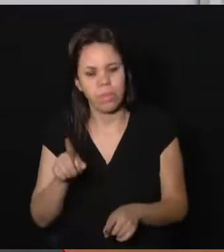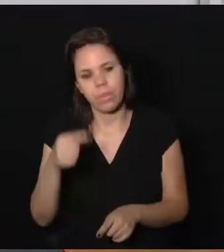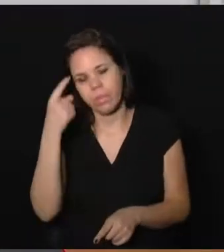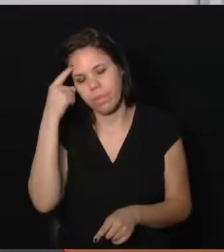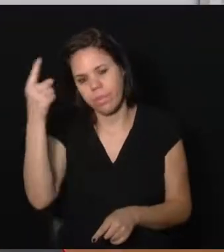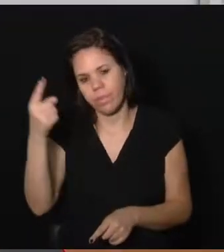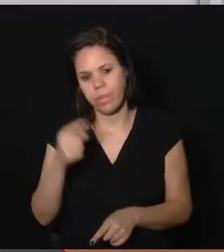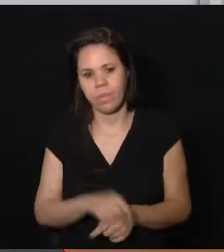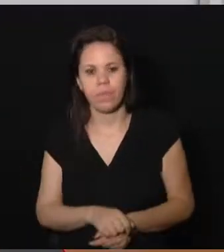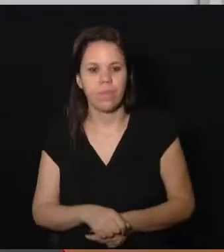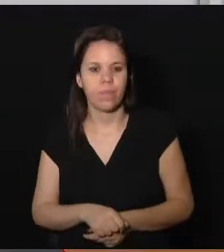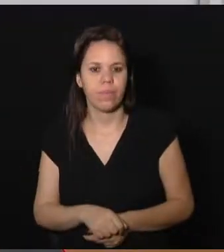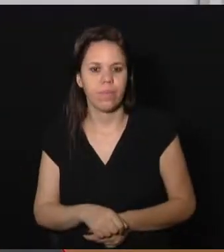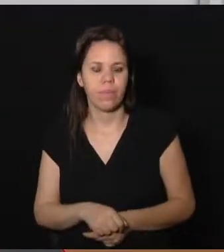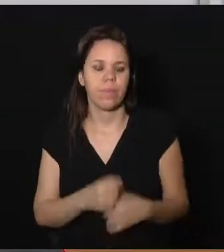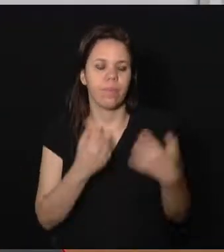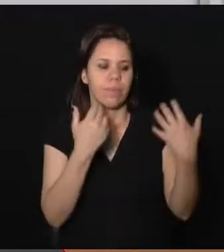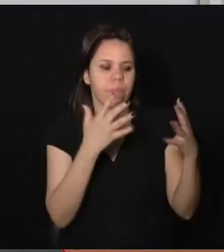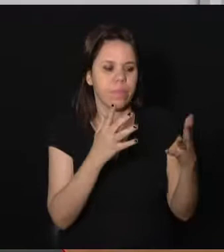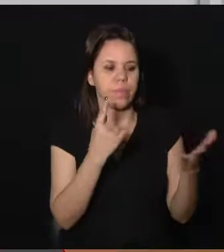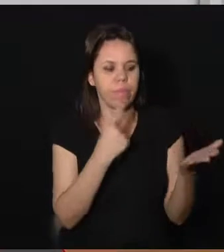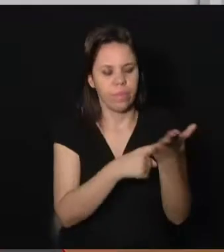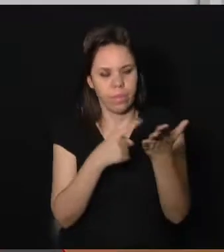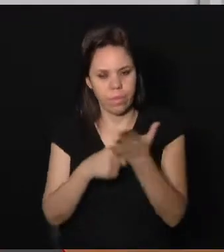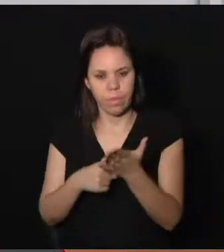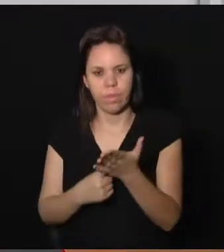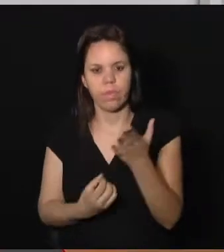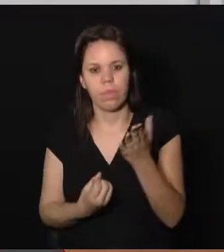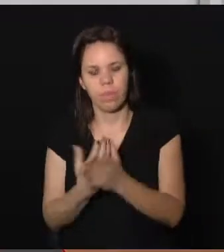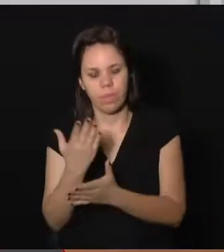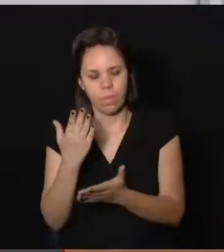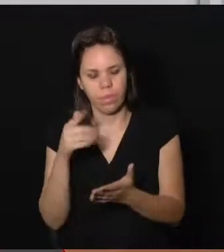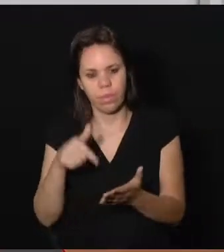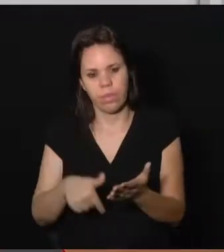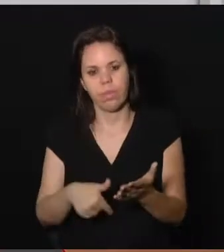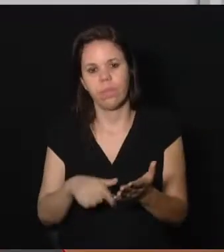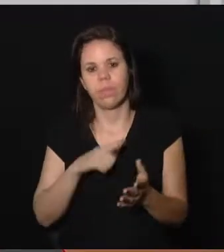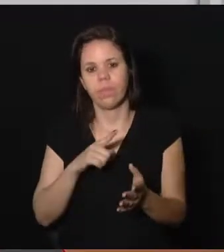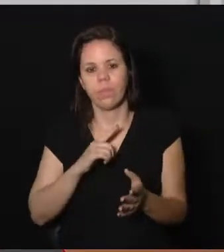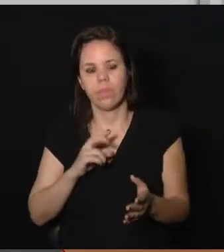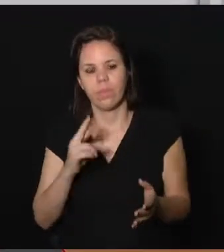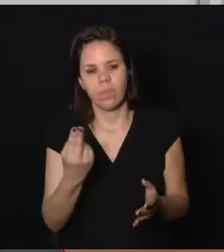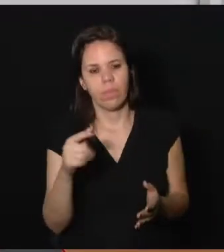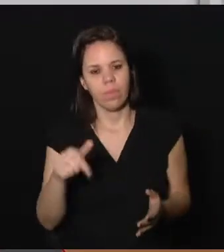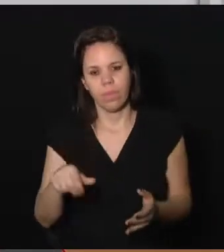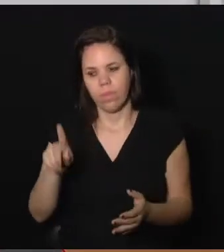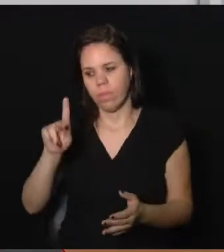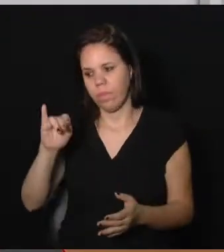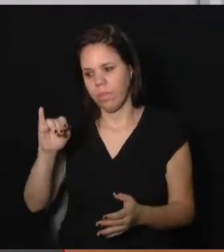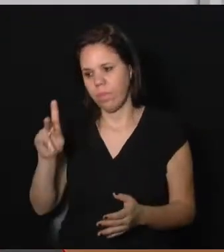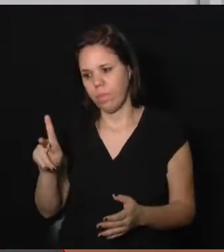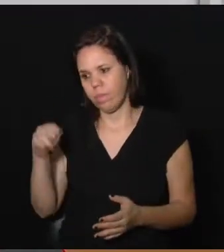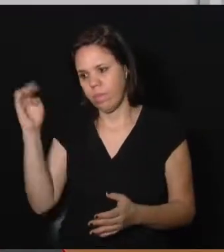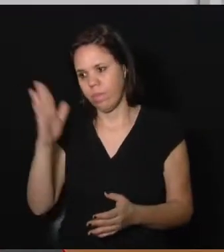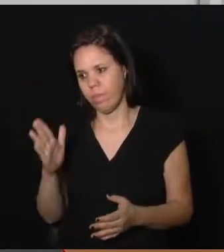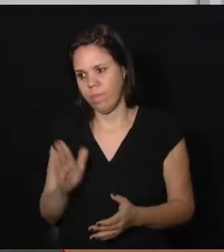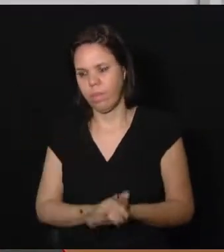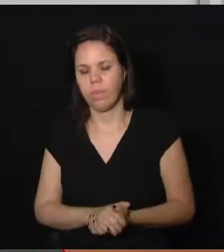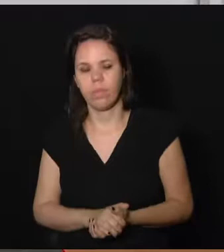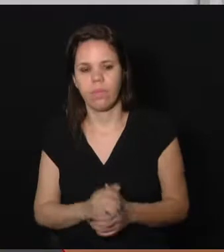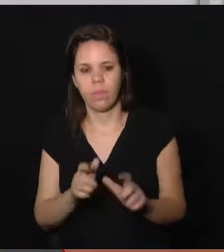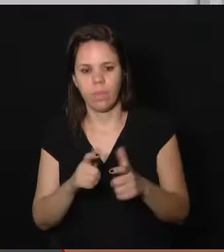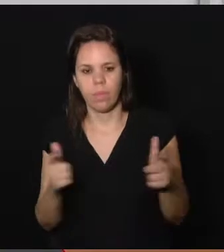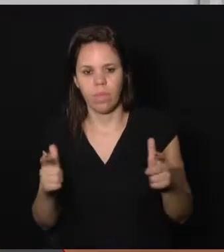do comércio exterior, a celebração desses acordos, então, é trazer um reflexo, principalmente para o PIB nacional. Aumento